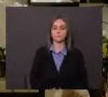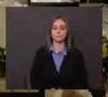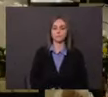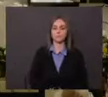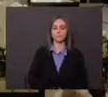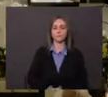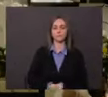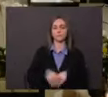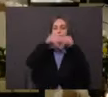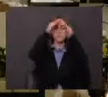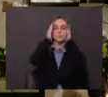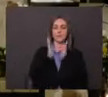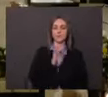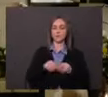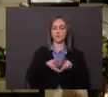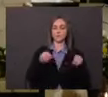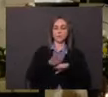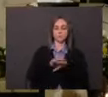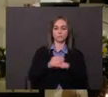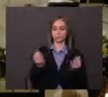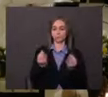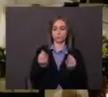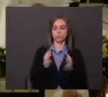Maria concebida sem pecado.